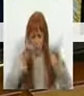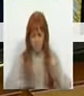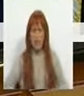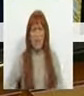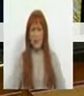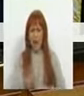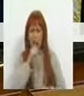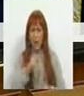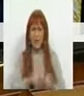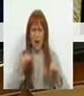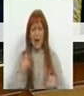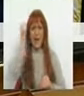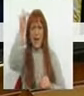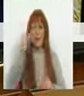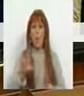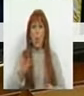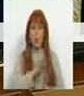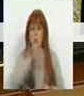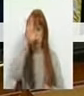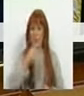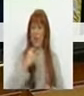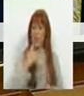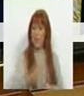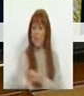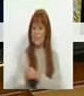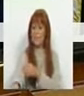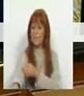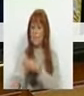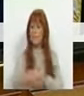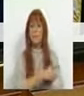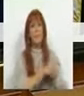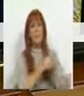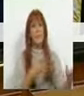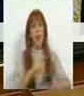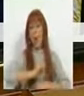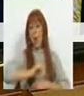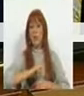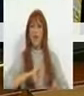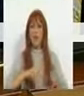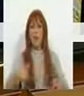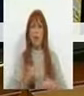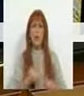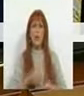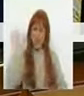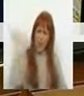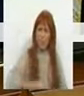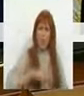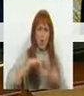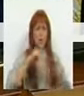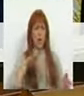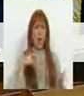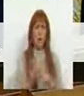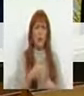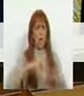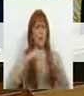também as águas em alta. E quando o Senhor Ministro diz que é contra esta reforma porque foi imposta aos municípios ou